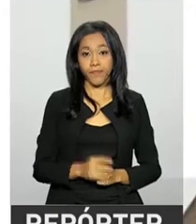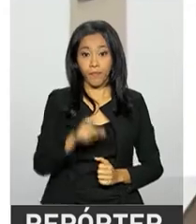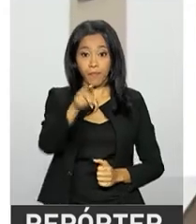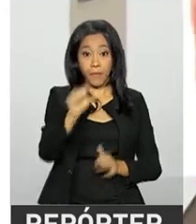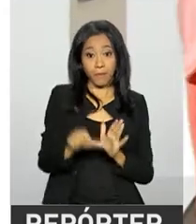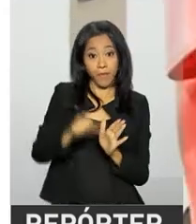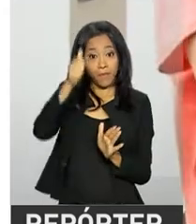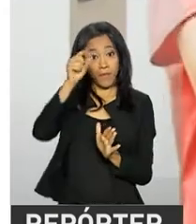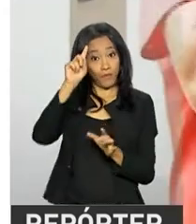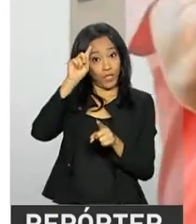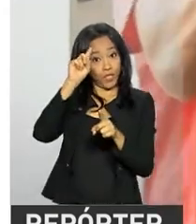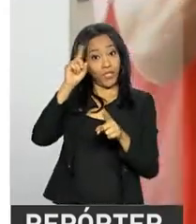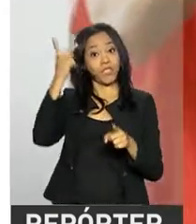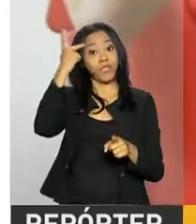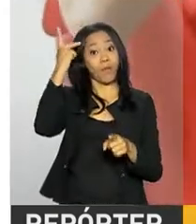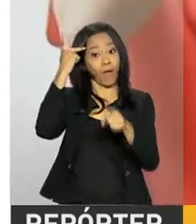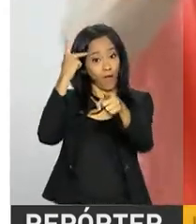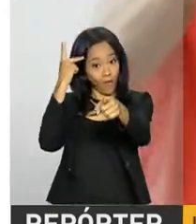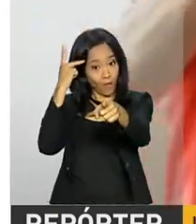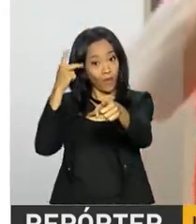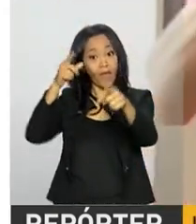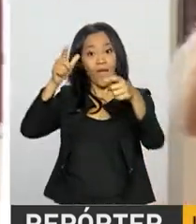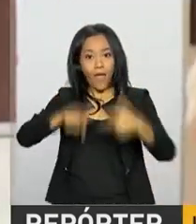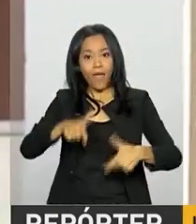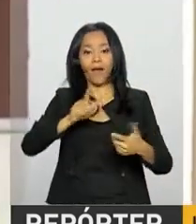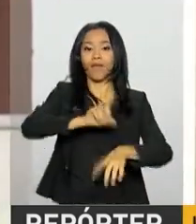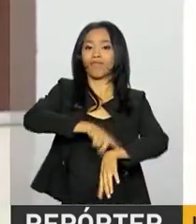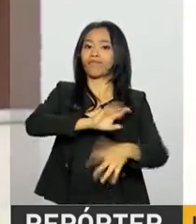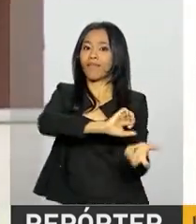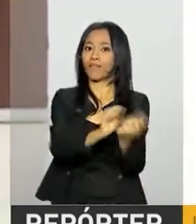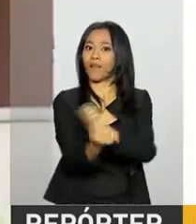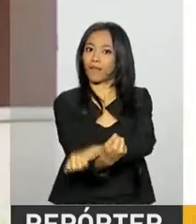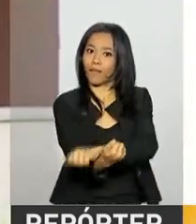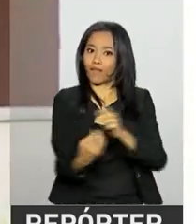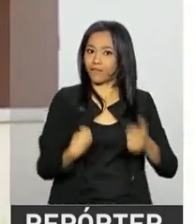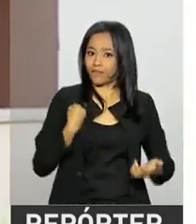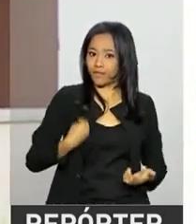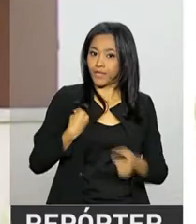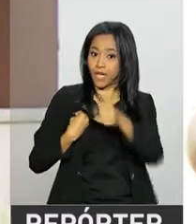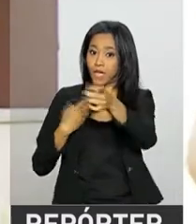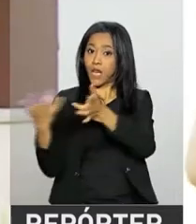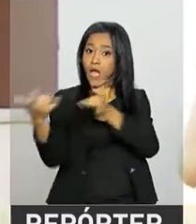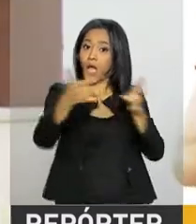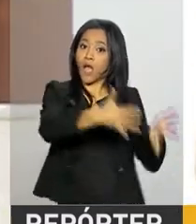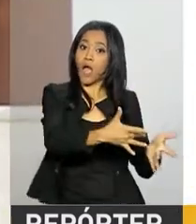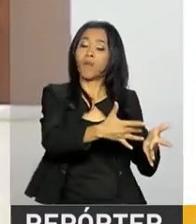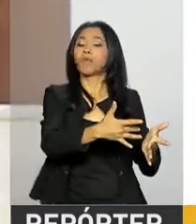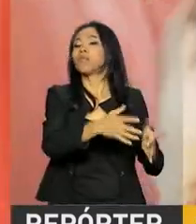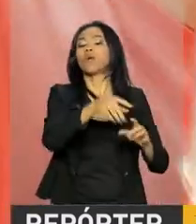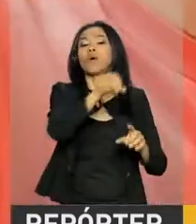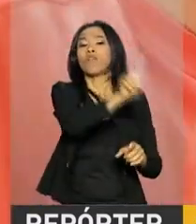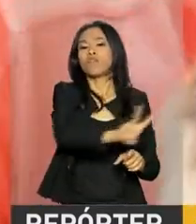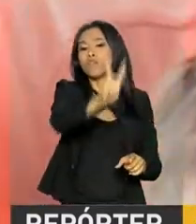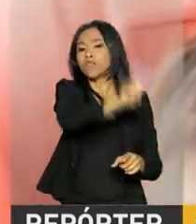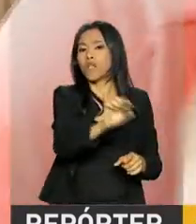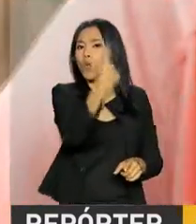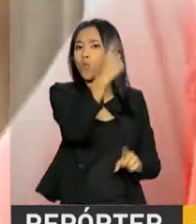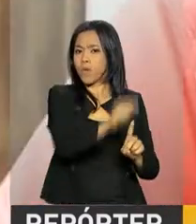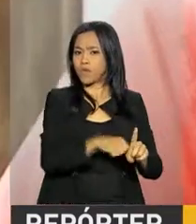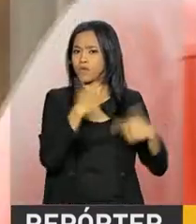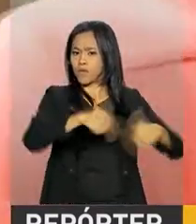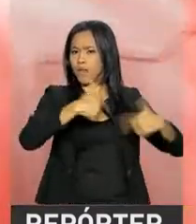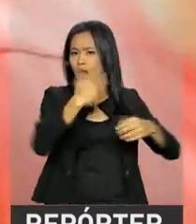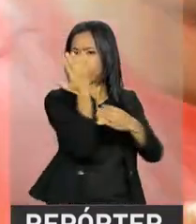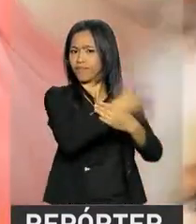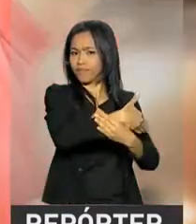No primeiro dia em São Paulo, é hora de se adaptar. Este casal deixou a Venezuela há um mês. Ele era taxista, mas